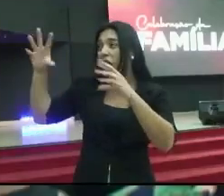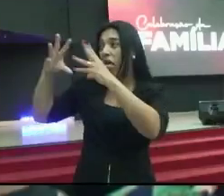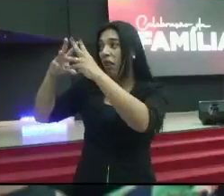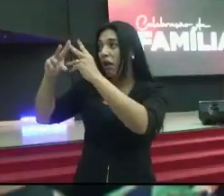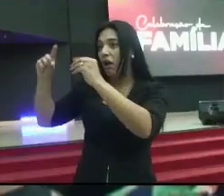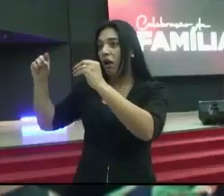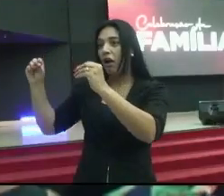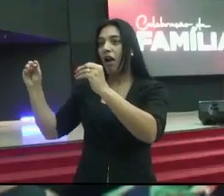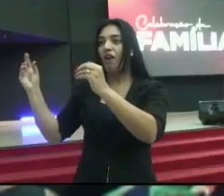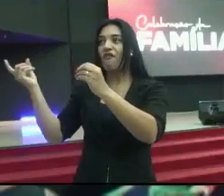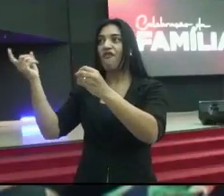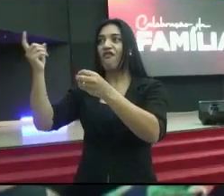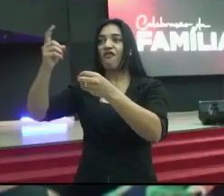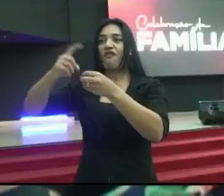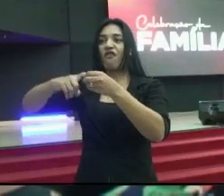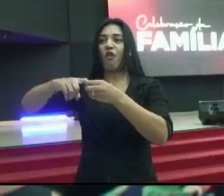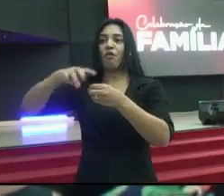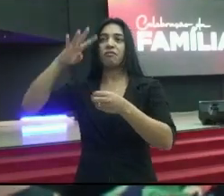aos sonhos